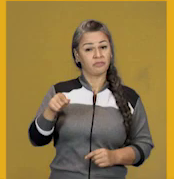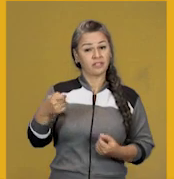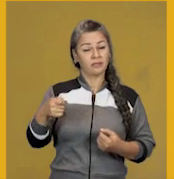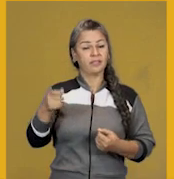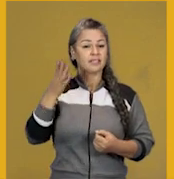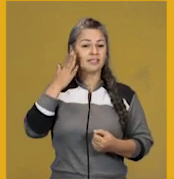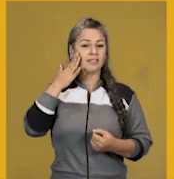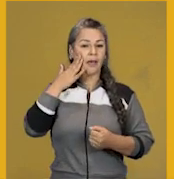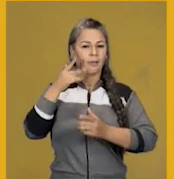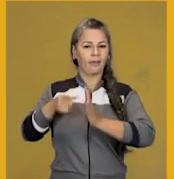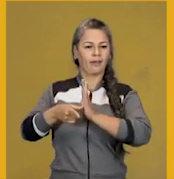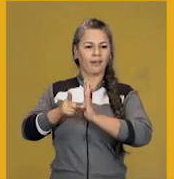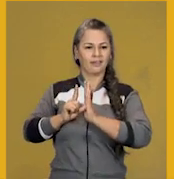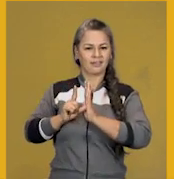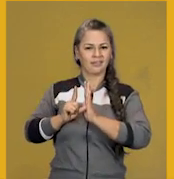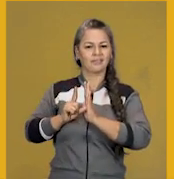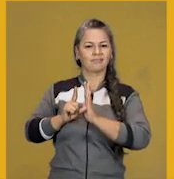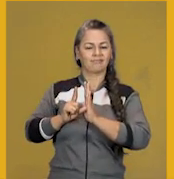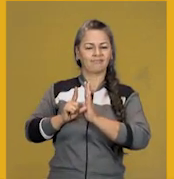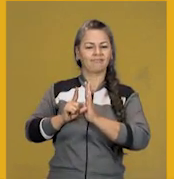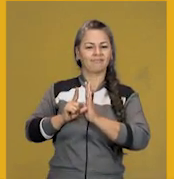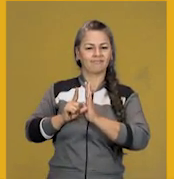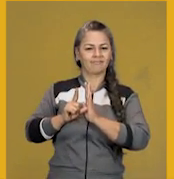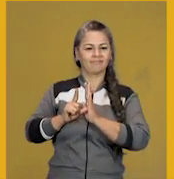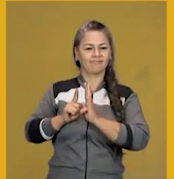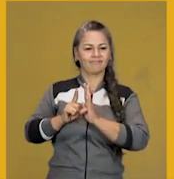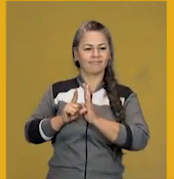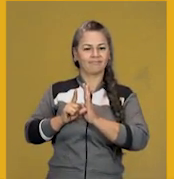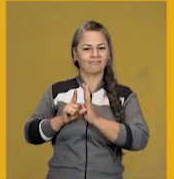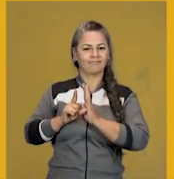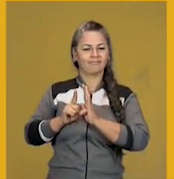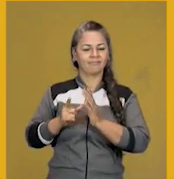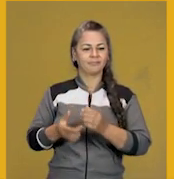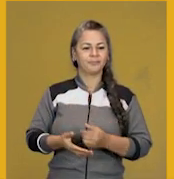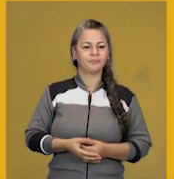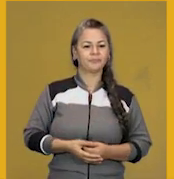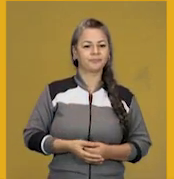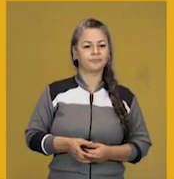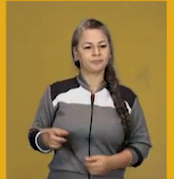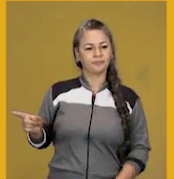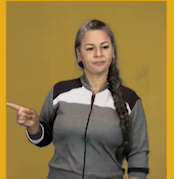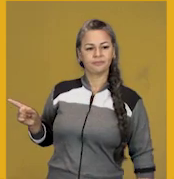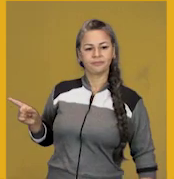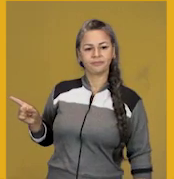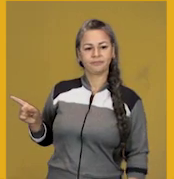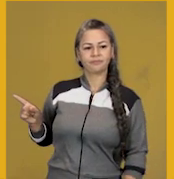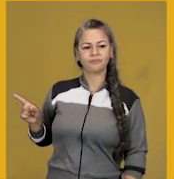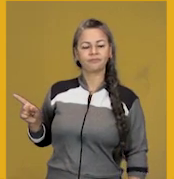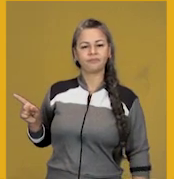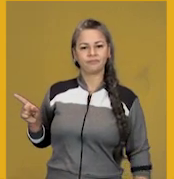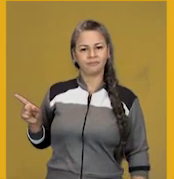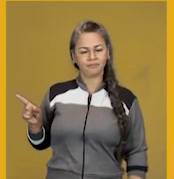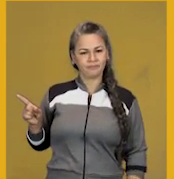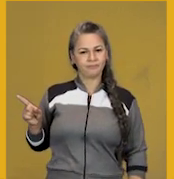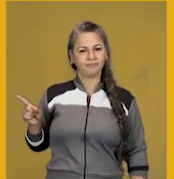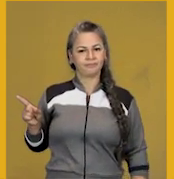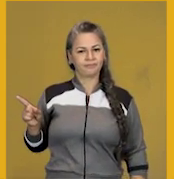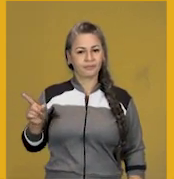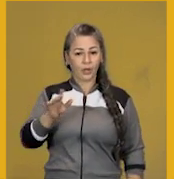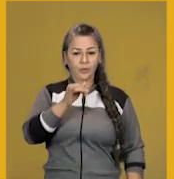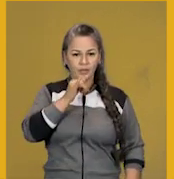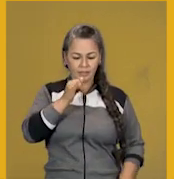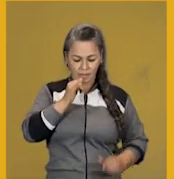ali, você precisa realmente conhecer essas substâncias, tá? E outra coisa muito importante,